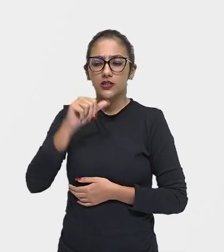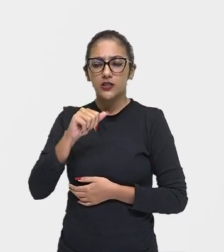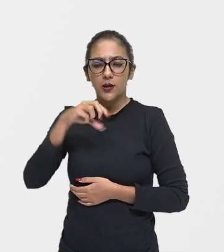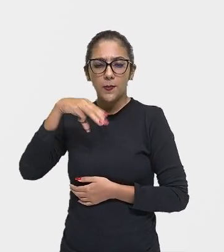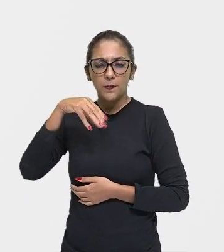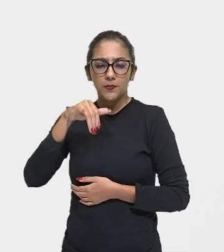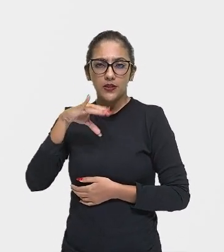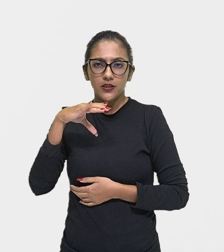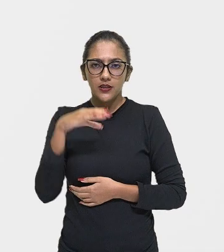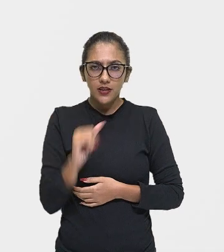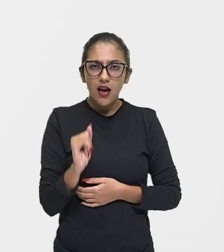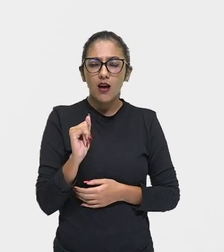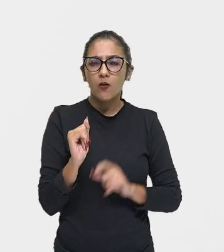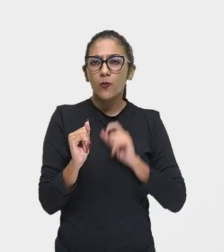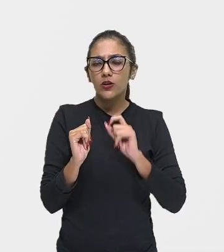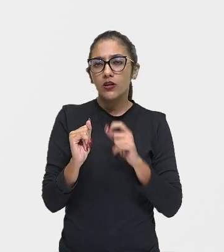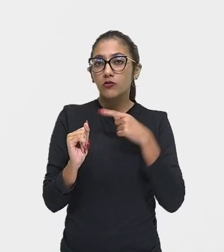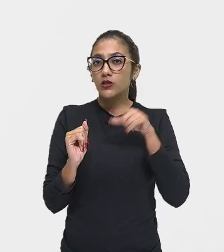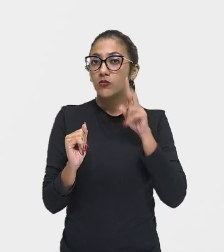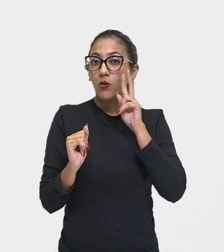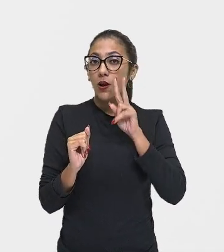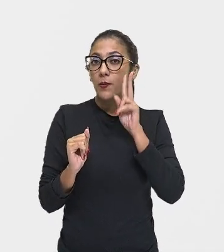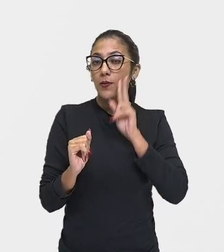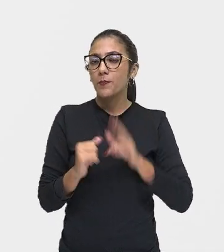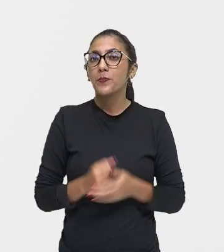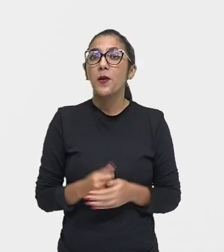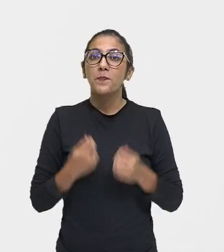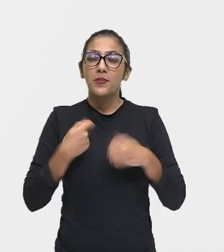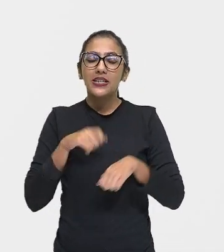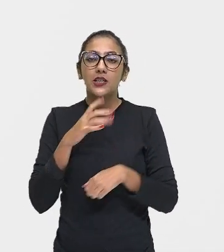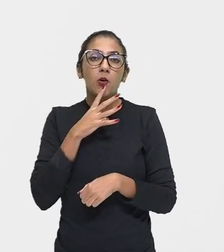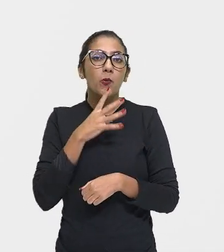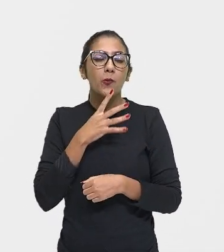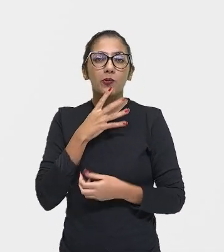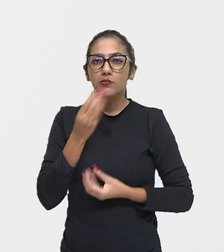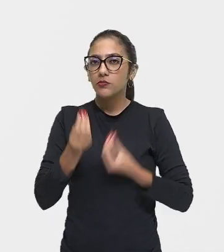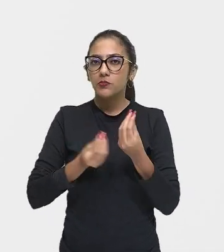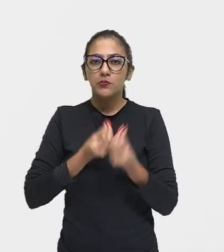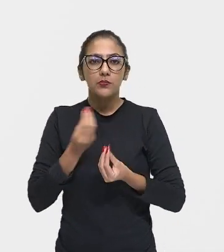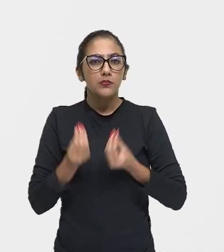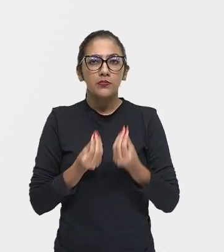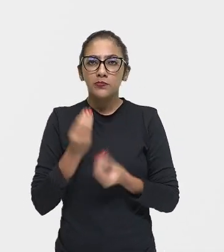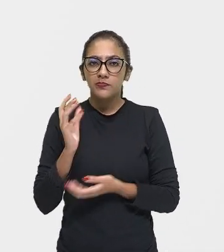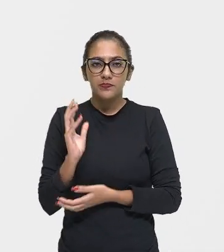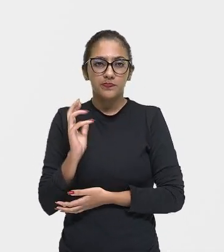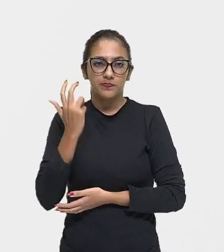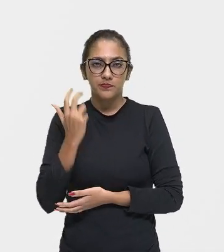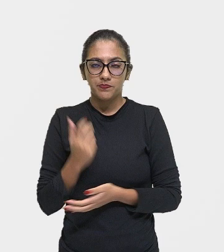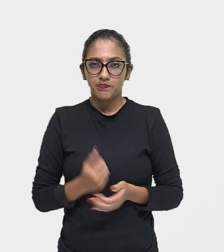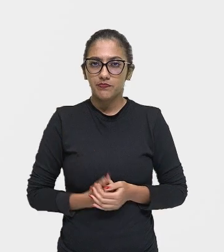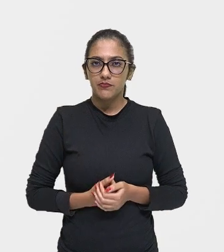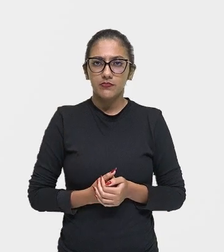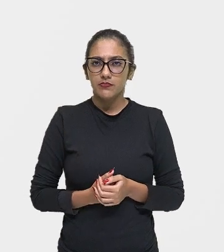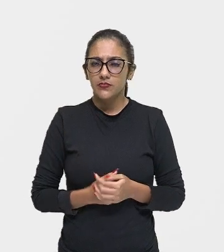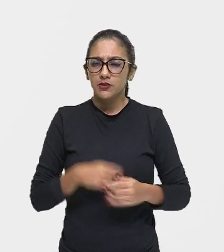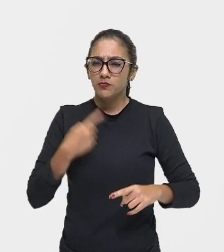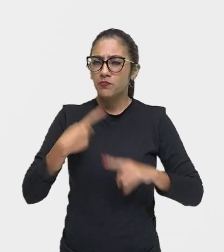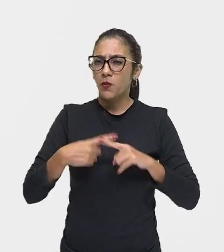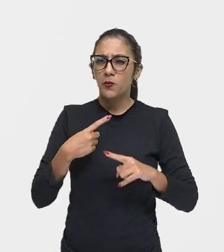quê? Eu necessito conhecer essa causa. Eu tenho que saber por que eu